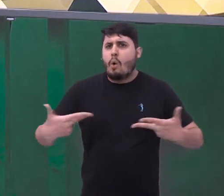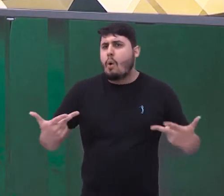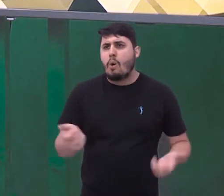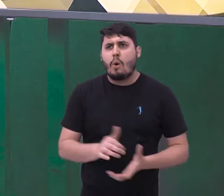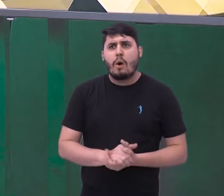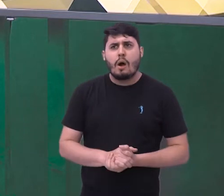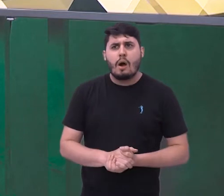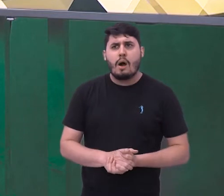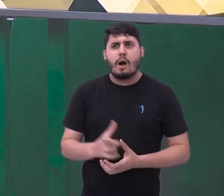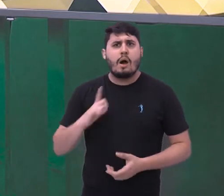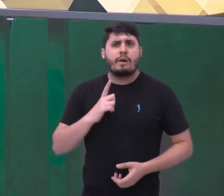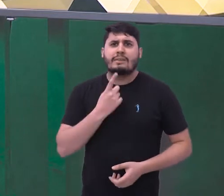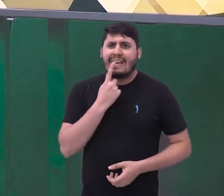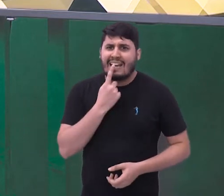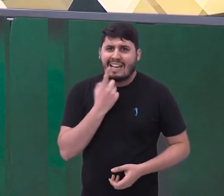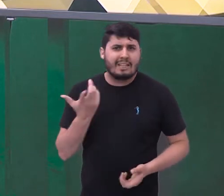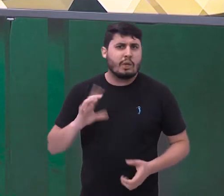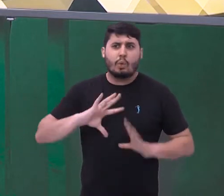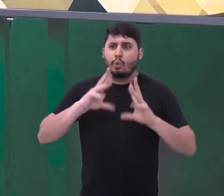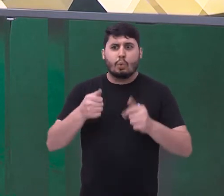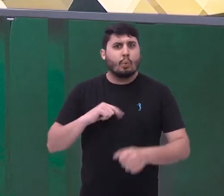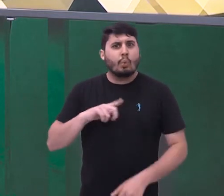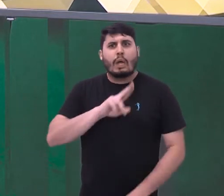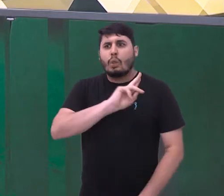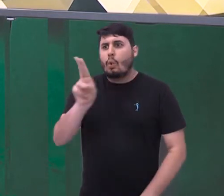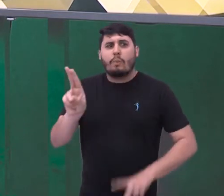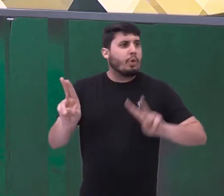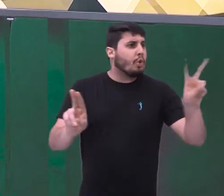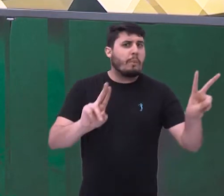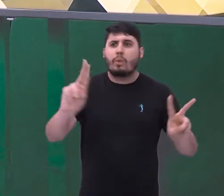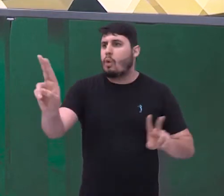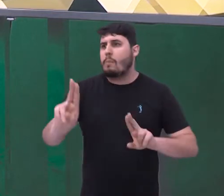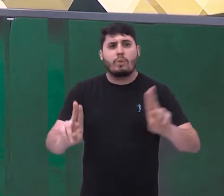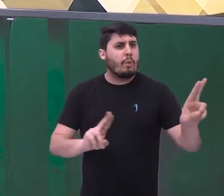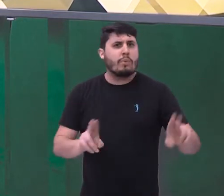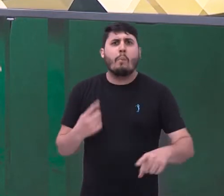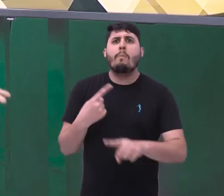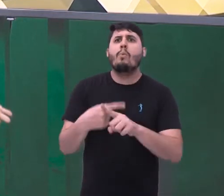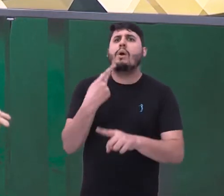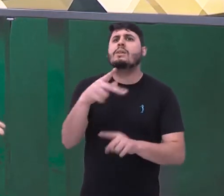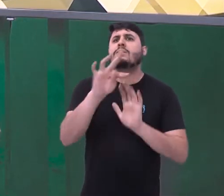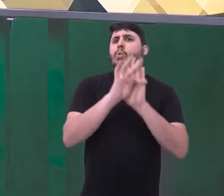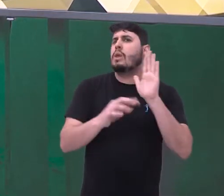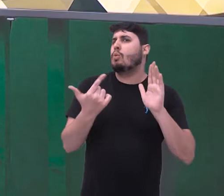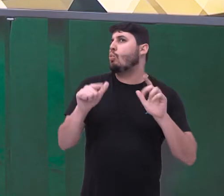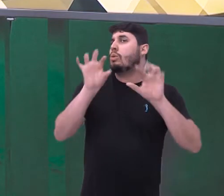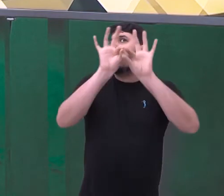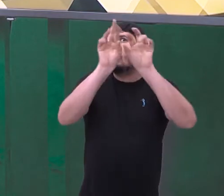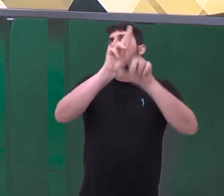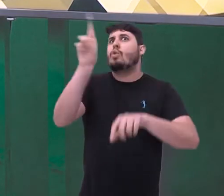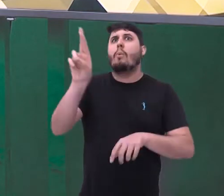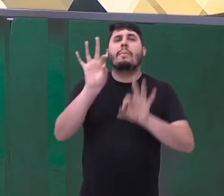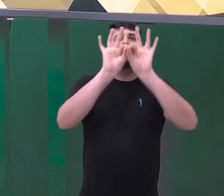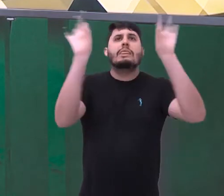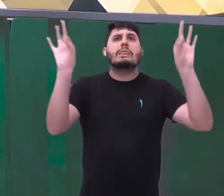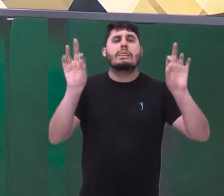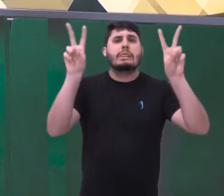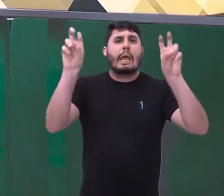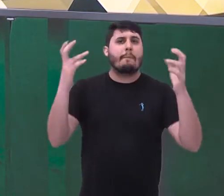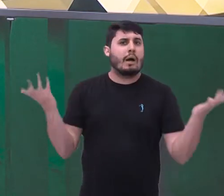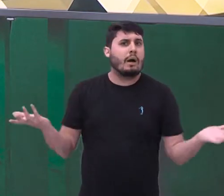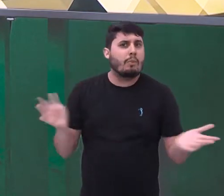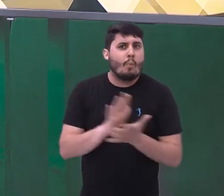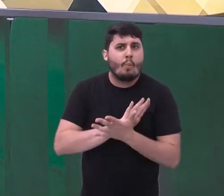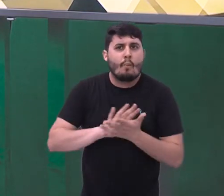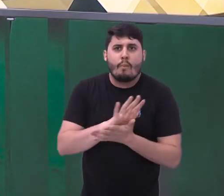roupa, a gente tem dente, tudo tem nome. E por que o seu texto não vai ter nome? Dê nome ao seu texto,